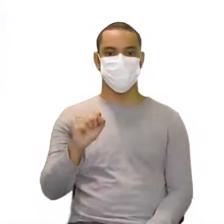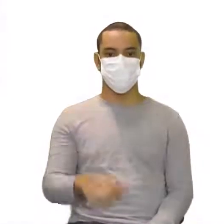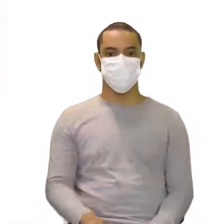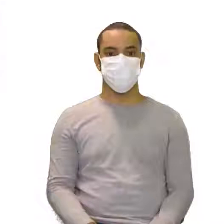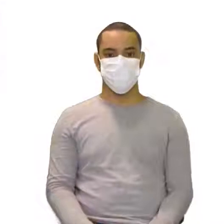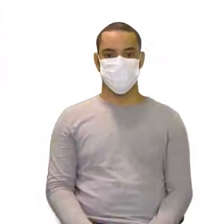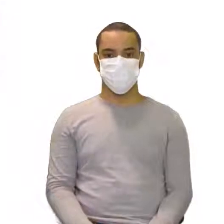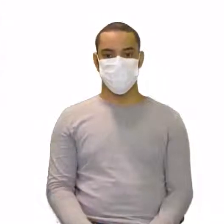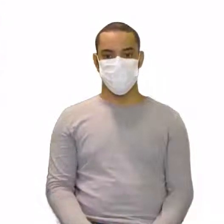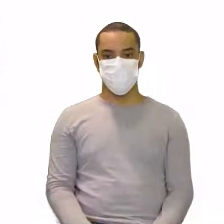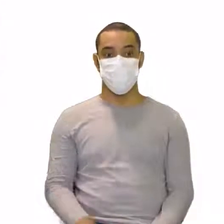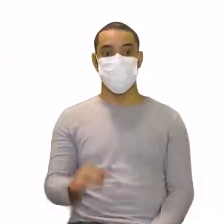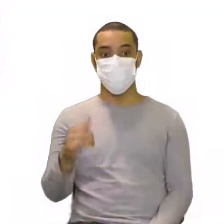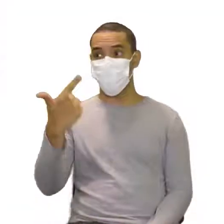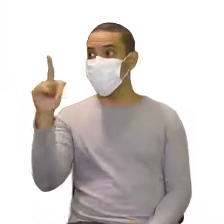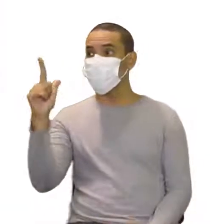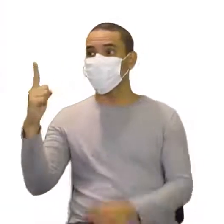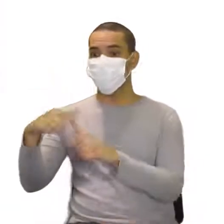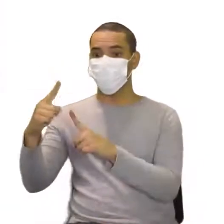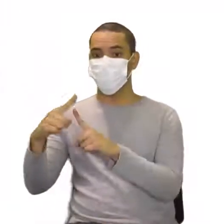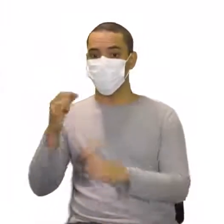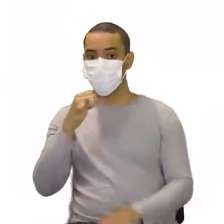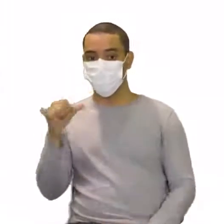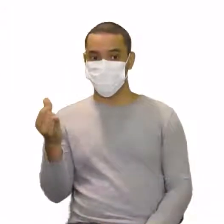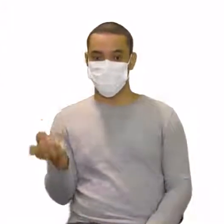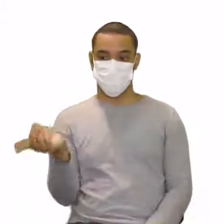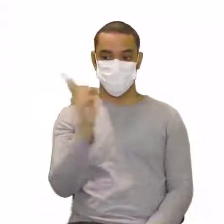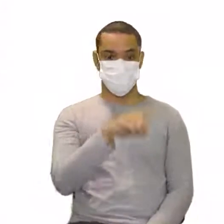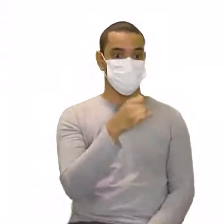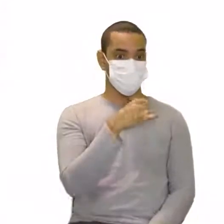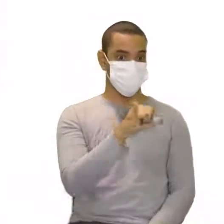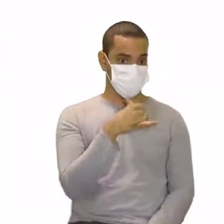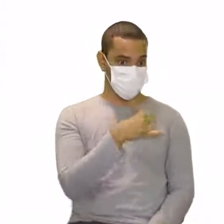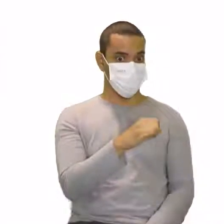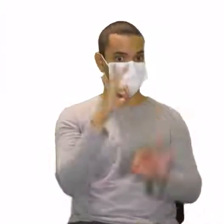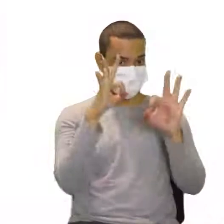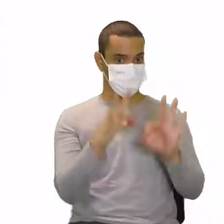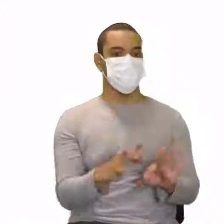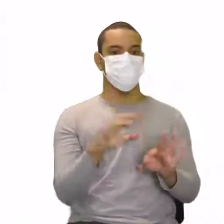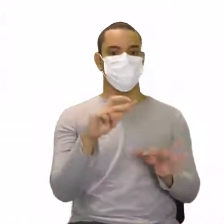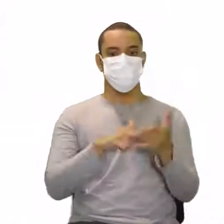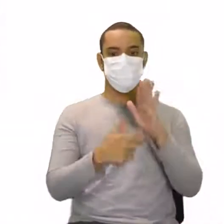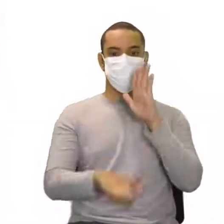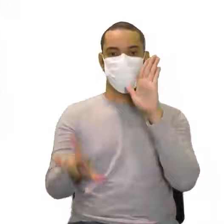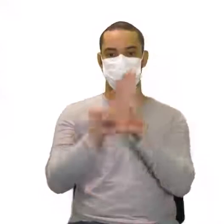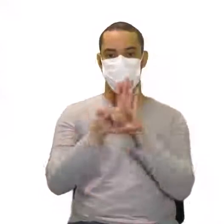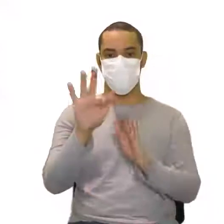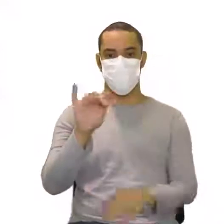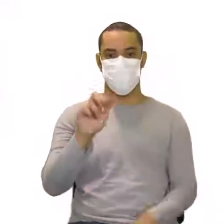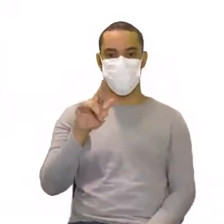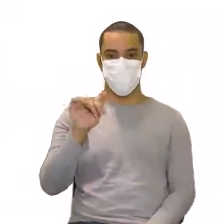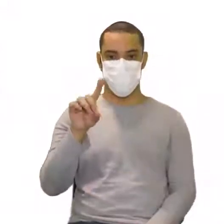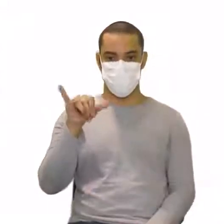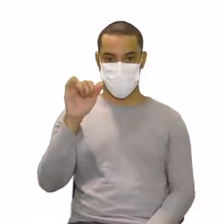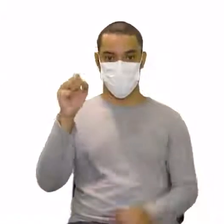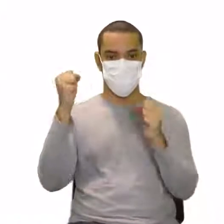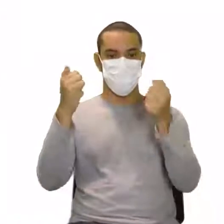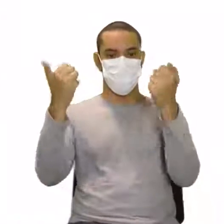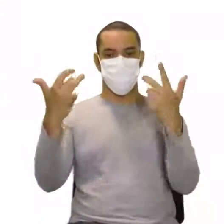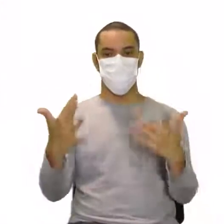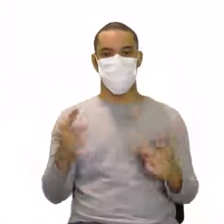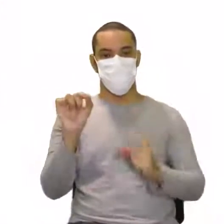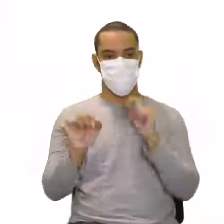que transformam outras formas de energia em energia elétrica, é a lei de Faraday, que pode ser mais bem definida